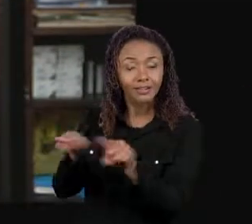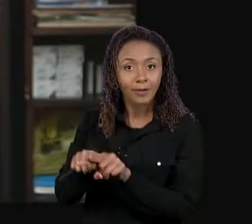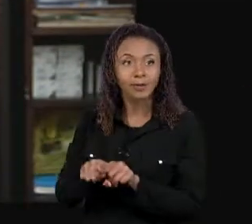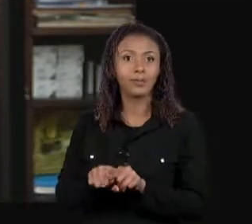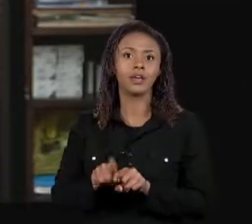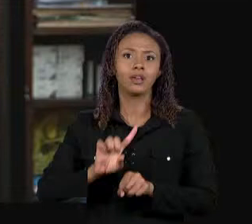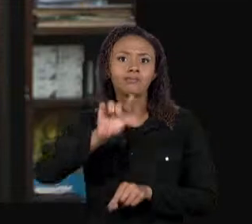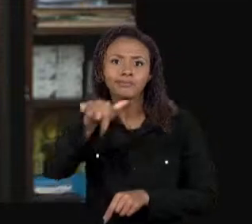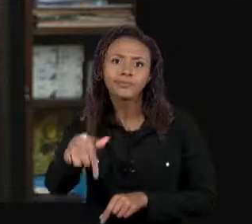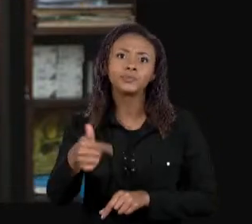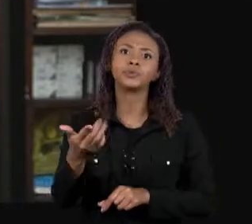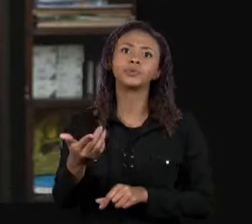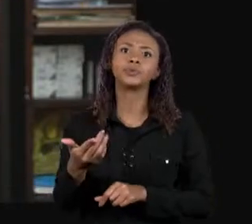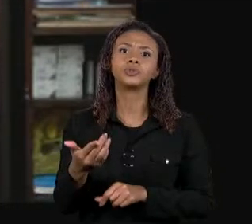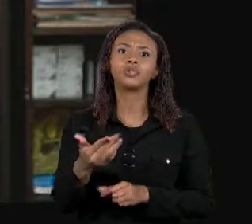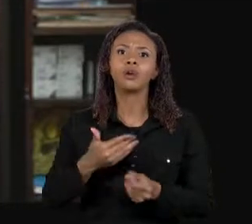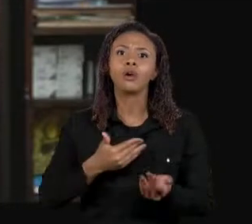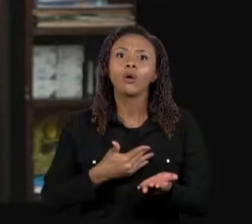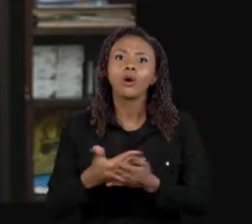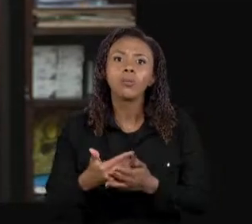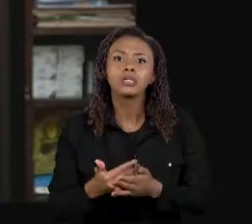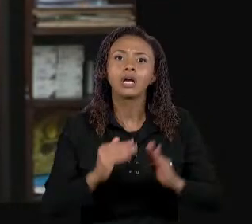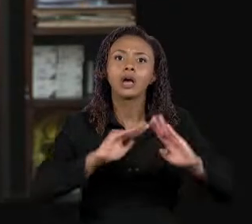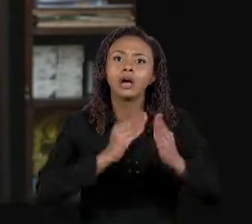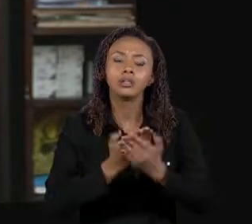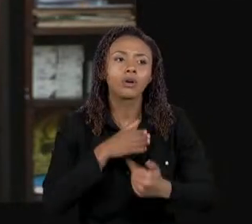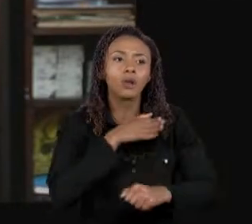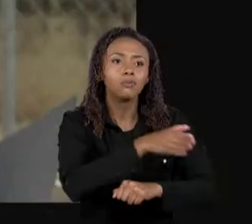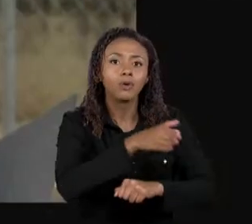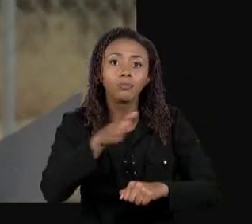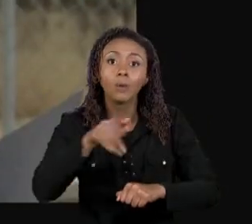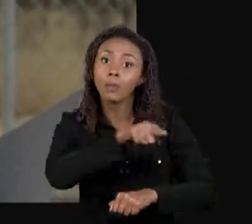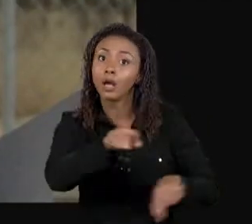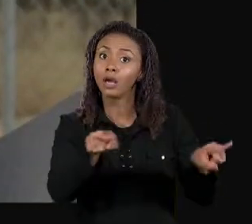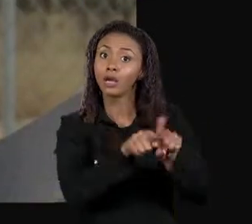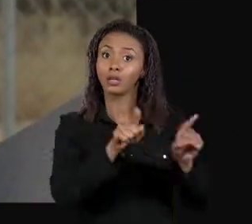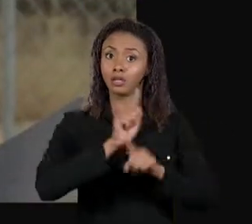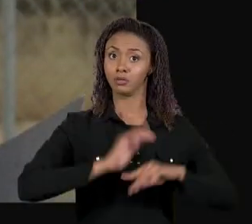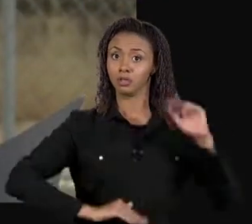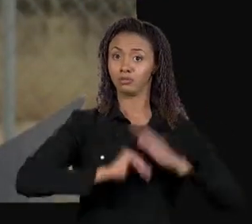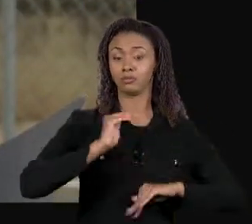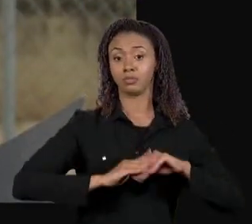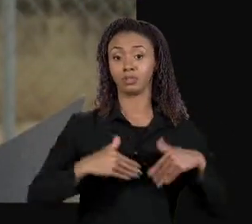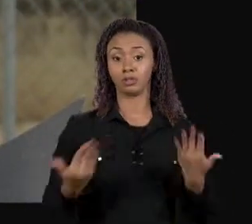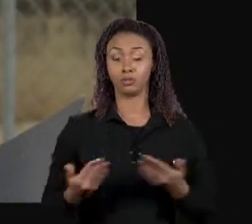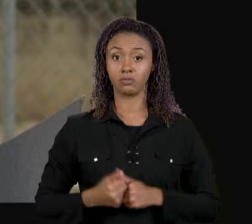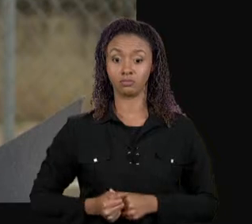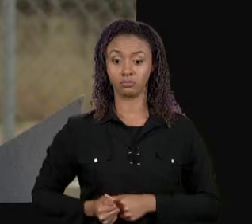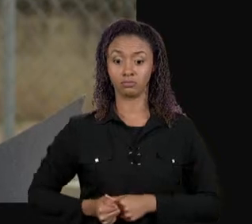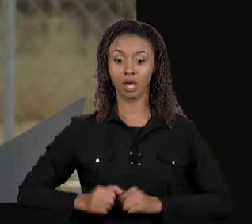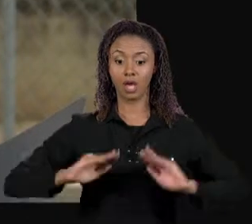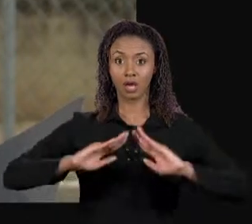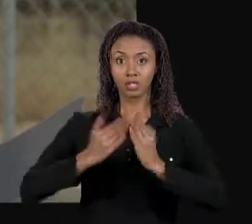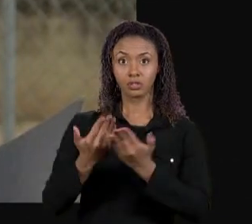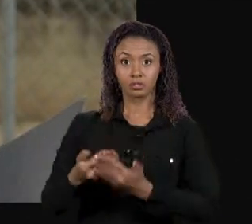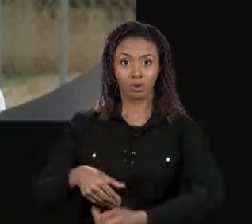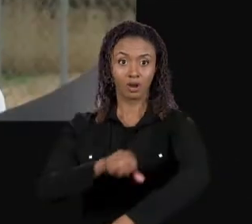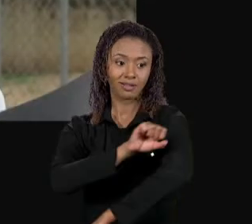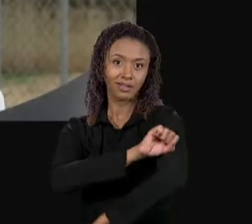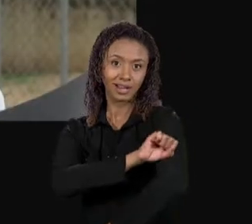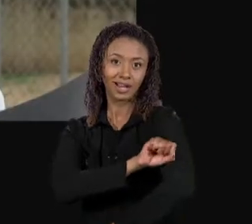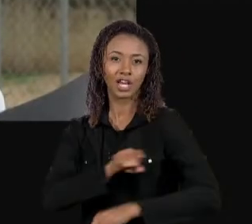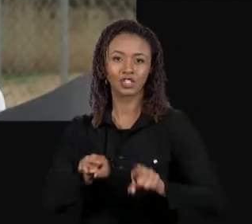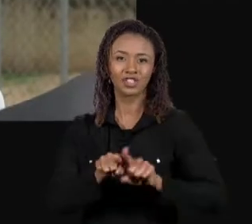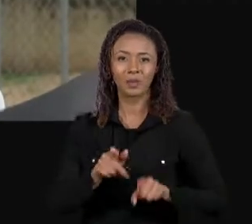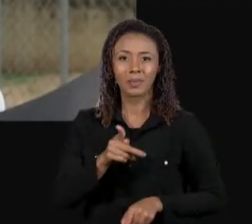né, para as suas instituições, possa ser sujeito dessa história. A construção da identidade das creches e pré-escolas, a